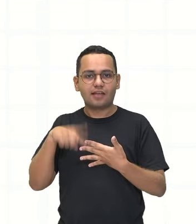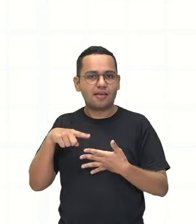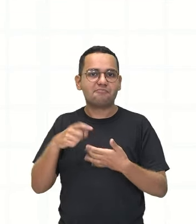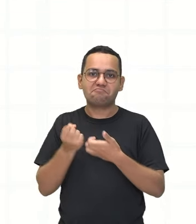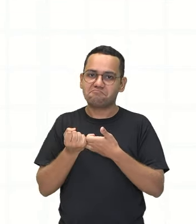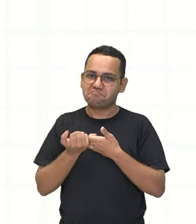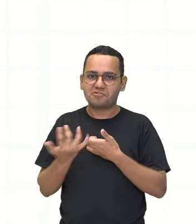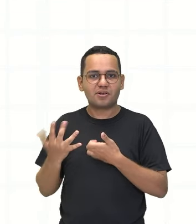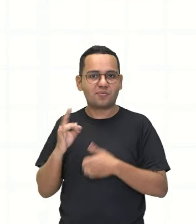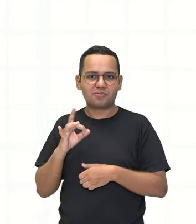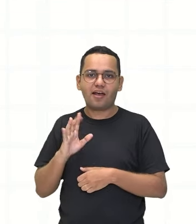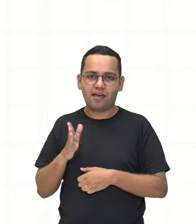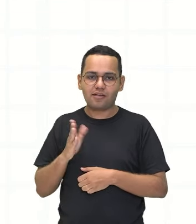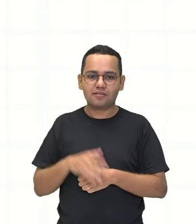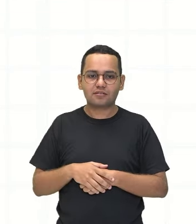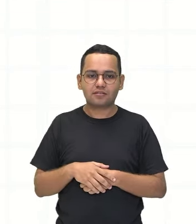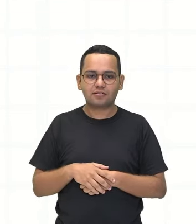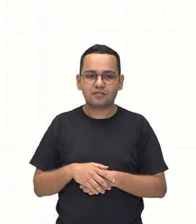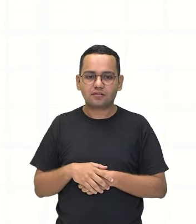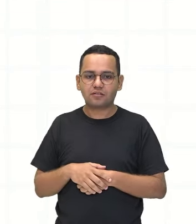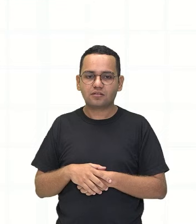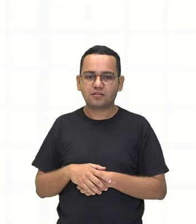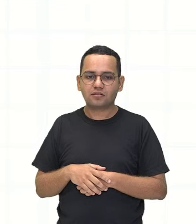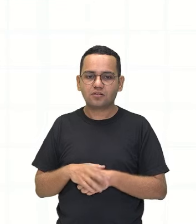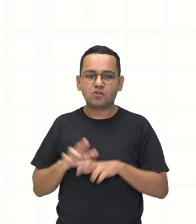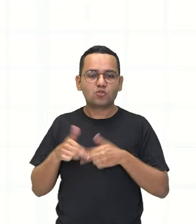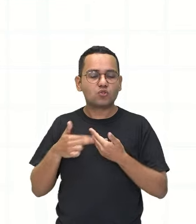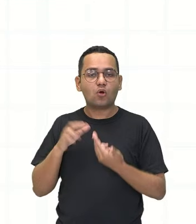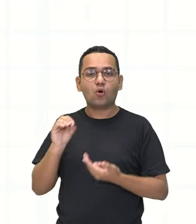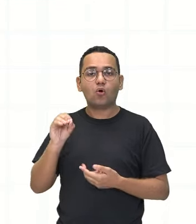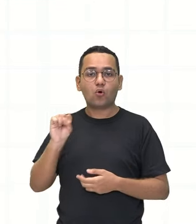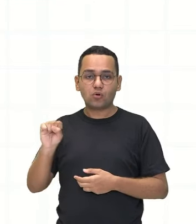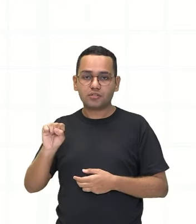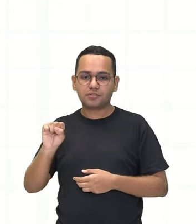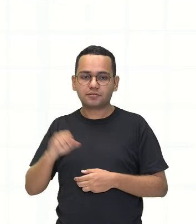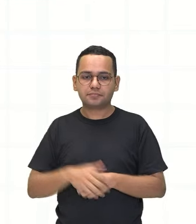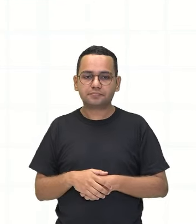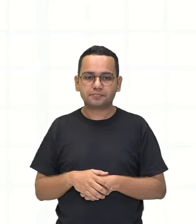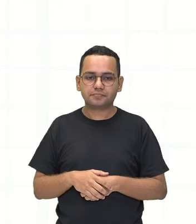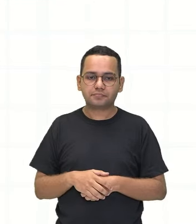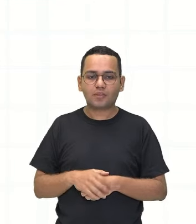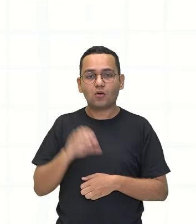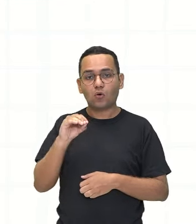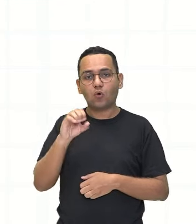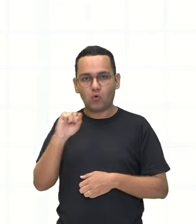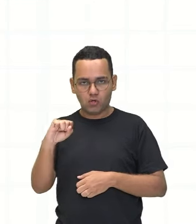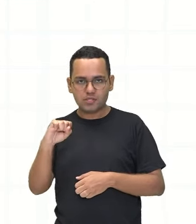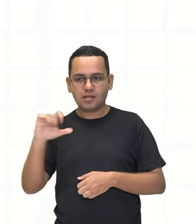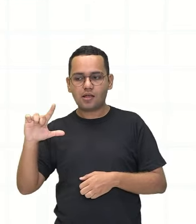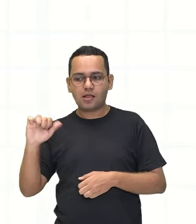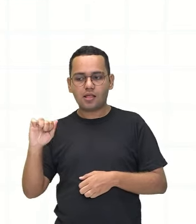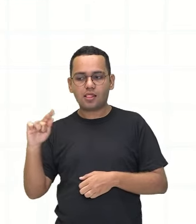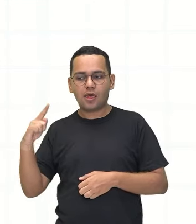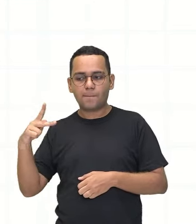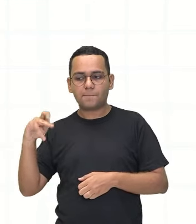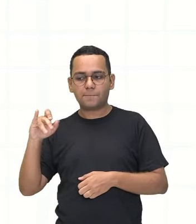vou acrescentar apenas os, para indicar o plural. Os lápis,